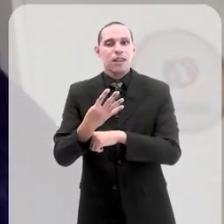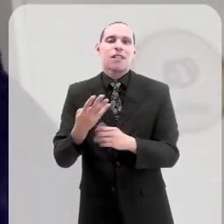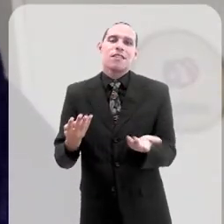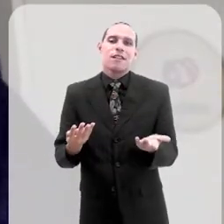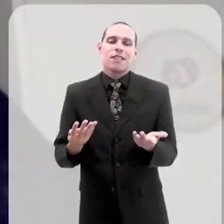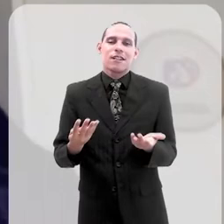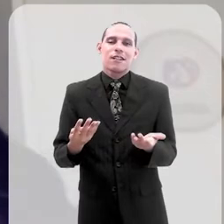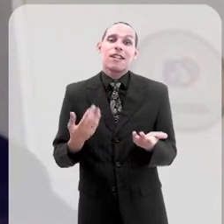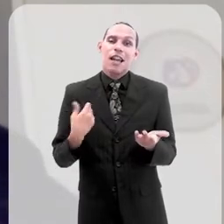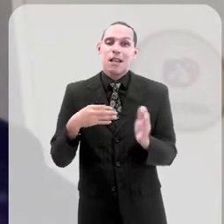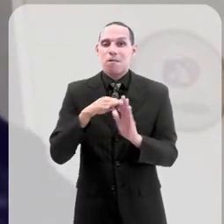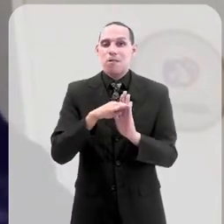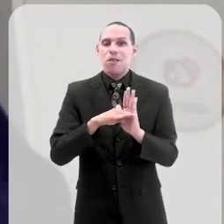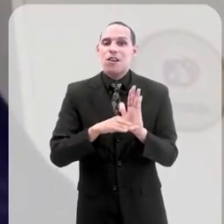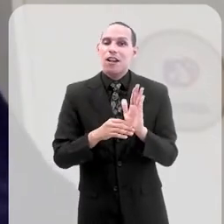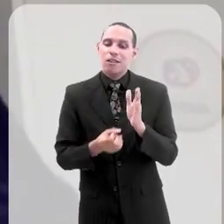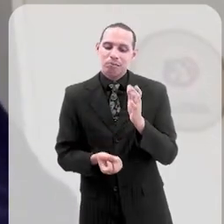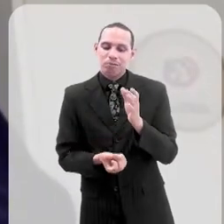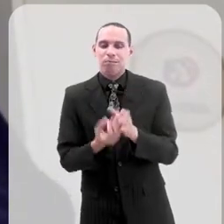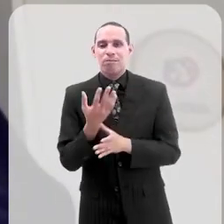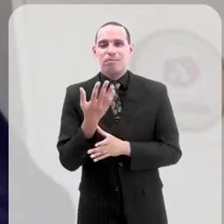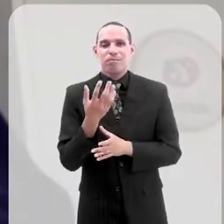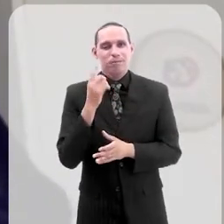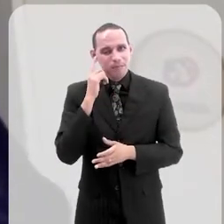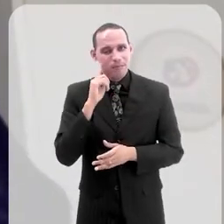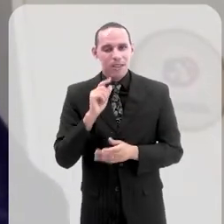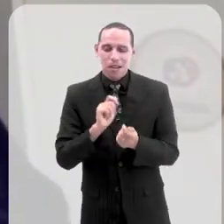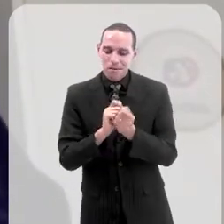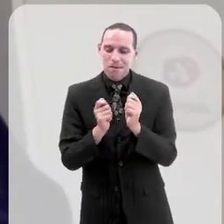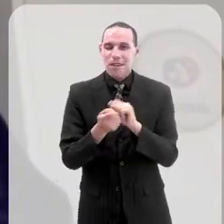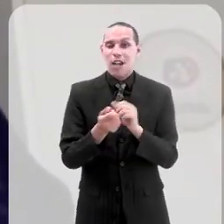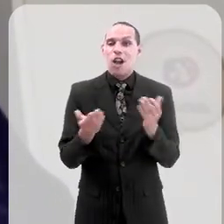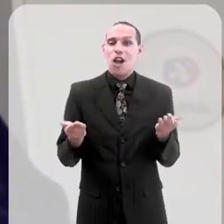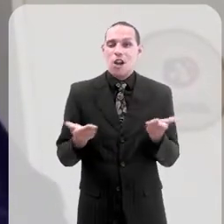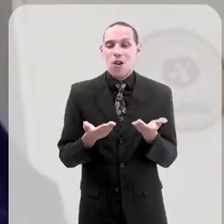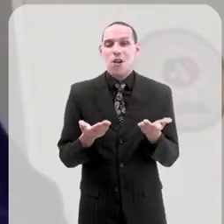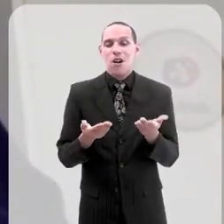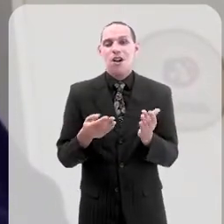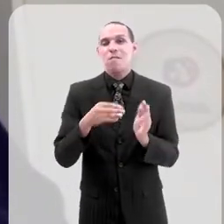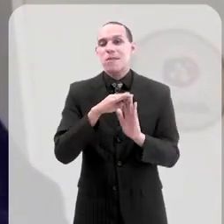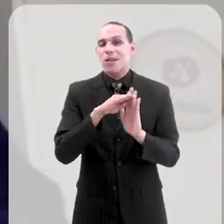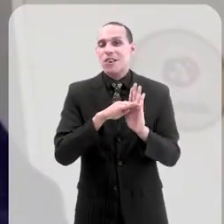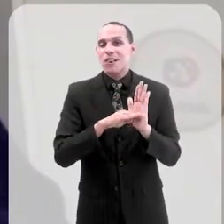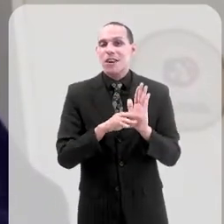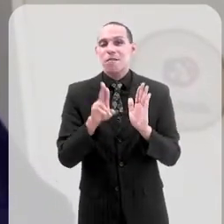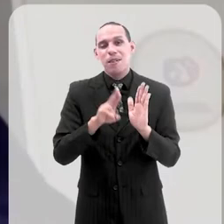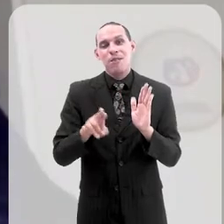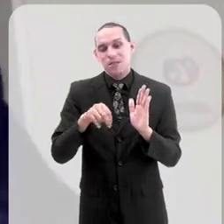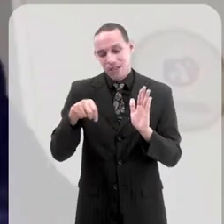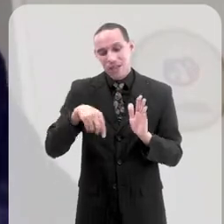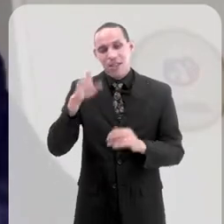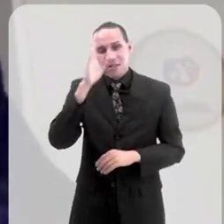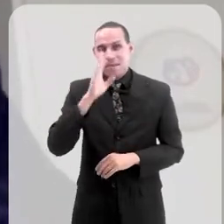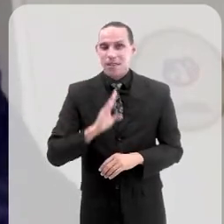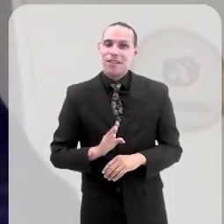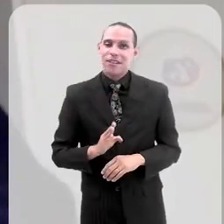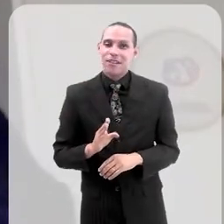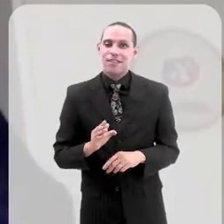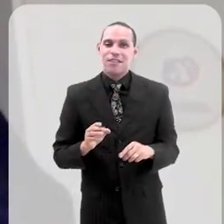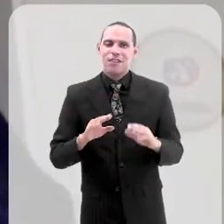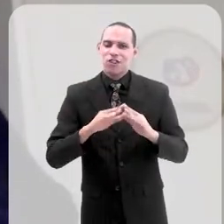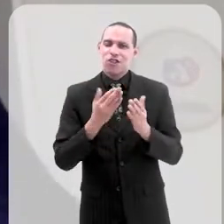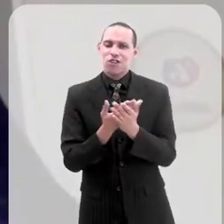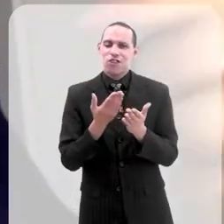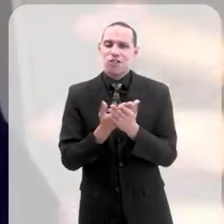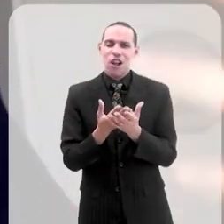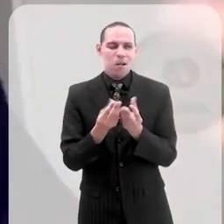PECS adaptado. E hoje ele é um dos programas muito utilizados no Brasil. Muitas escolas usam